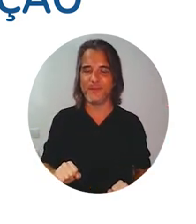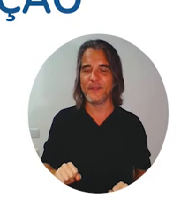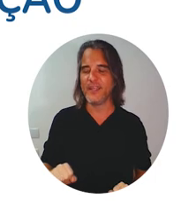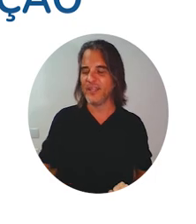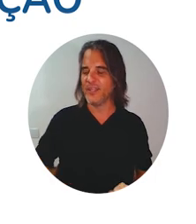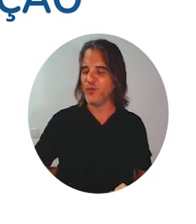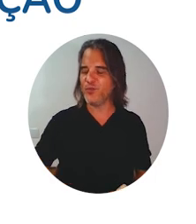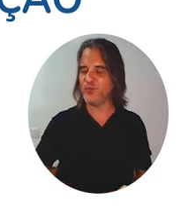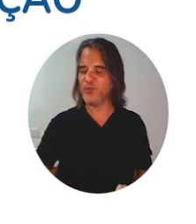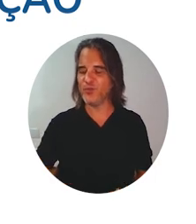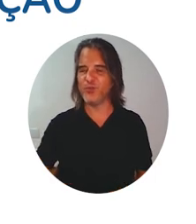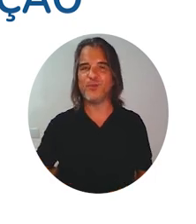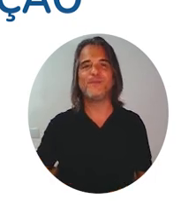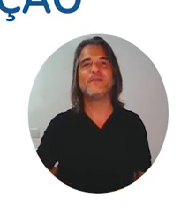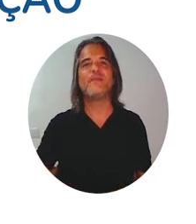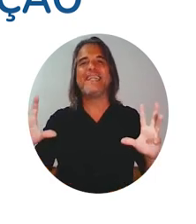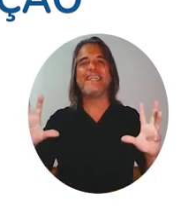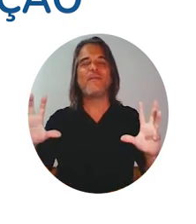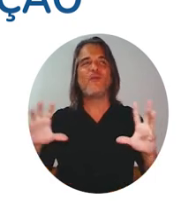Né?